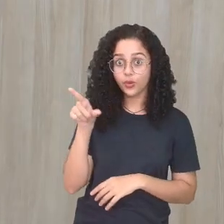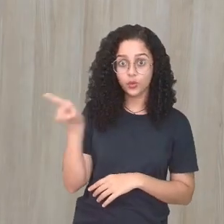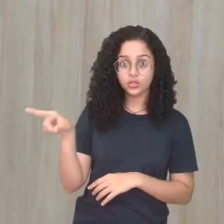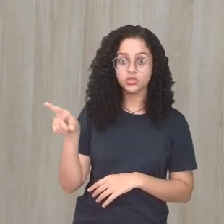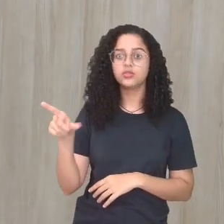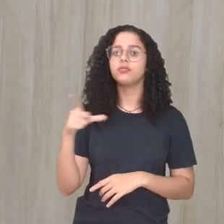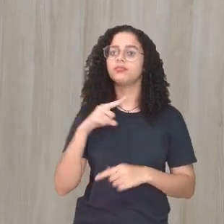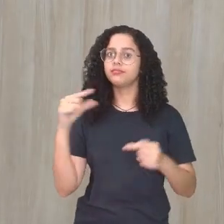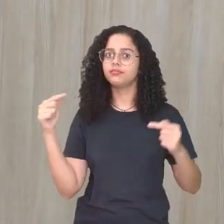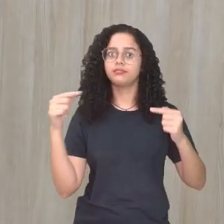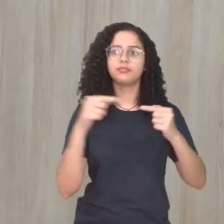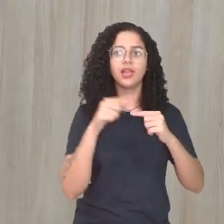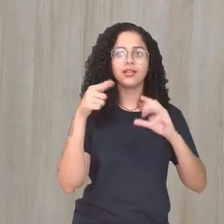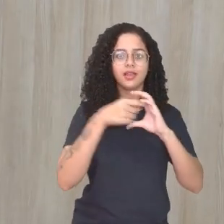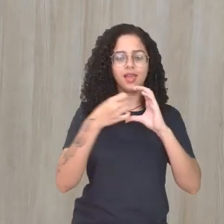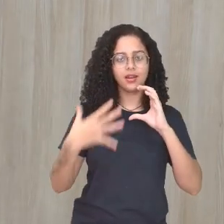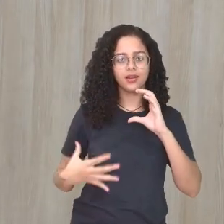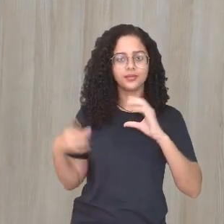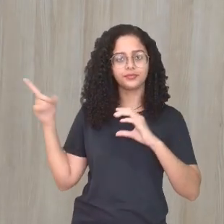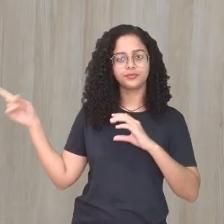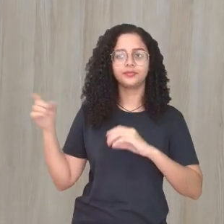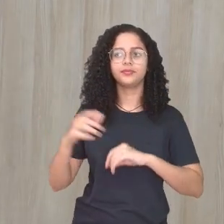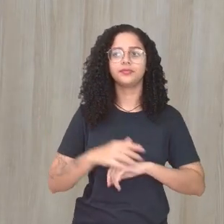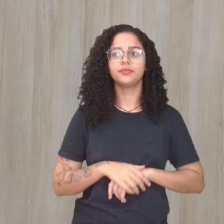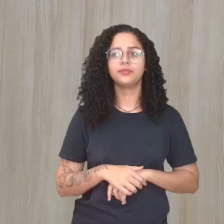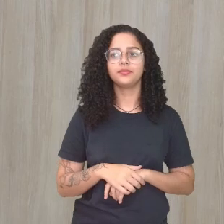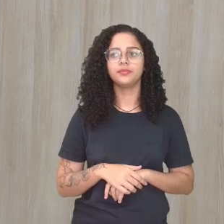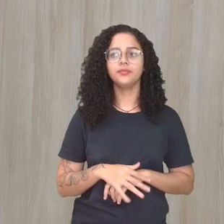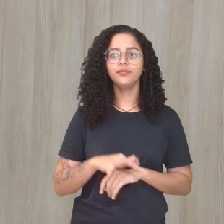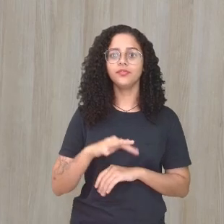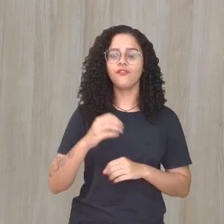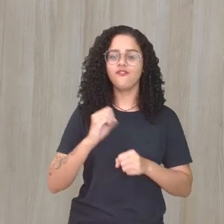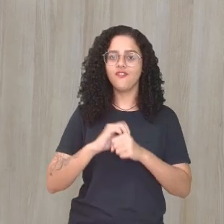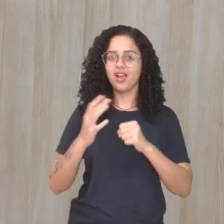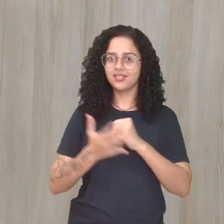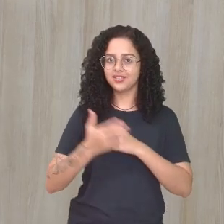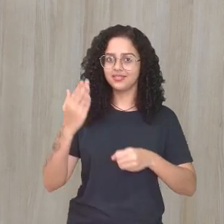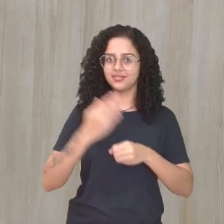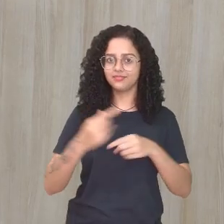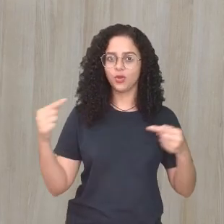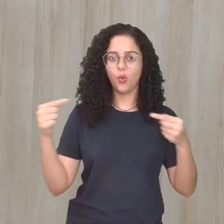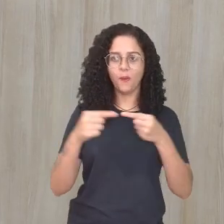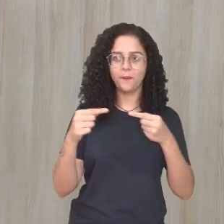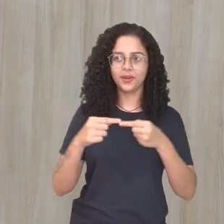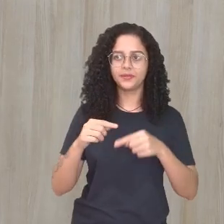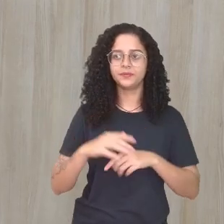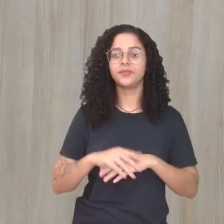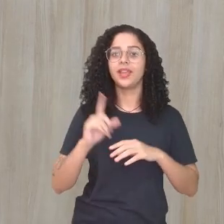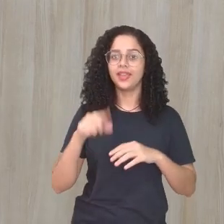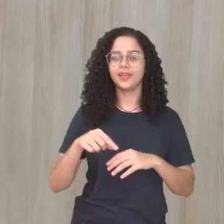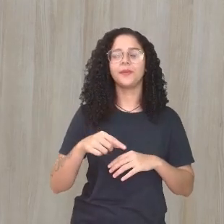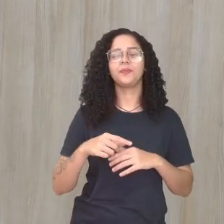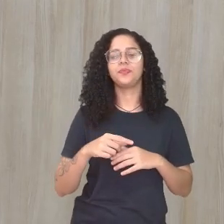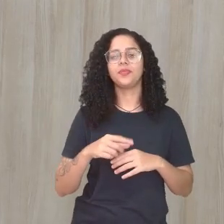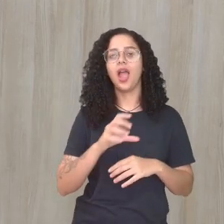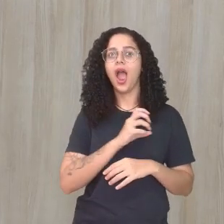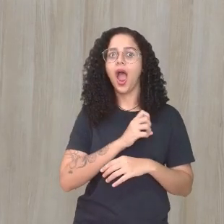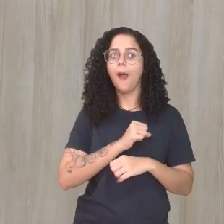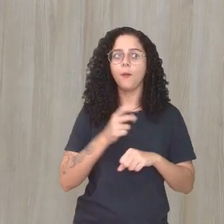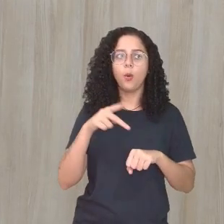essa característica aqui, ó, do regime fascista, né, que era o nacionalismo extremado. Para